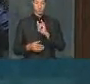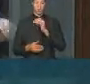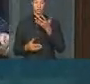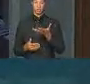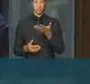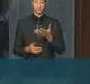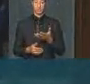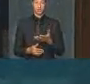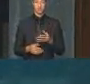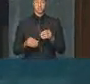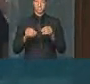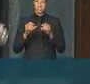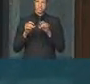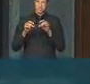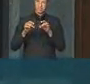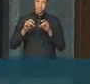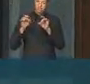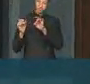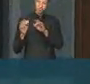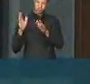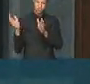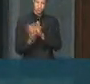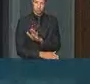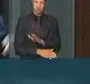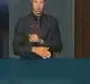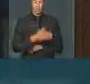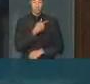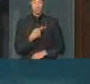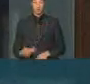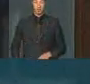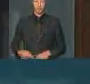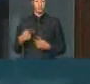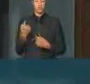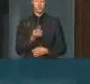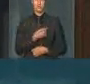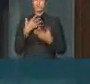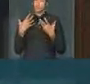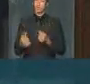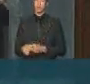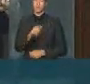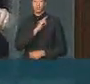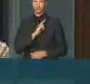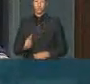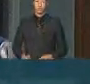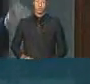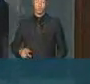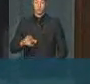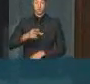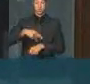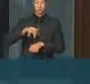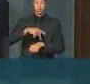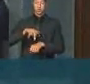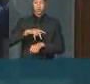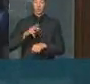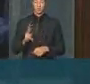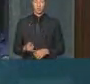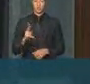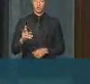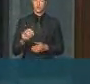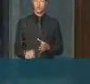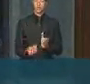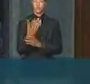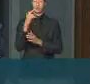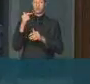querem sangrar a presidenta da república nós vamos governar esse país para continuar gerar